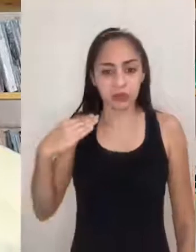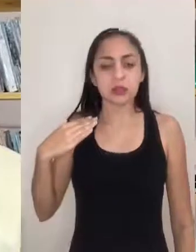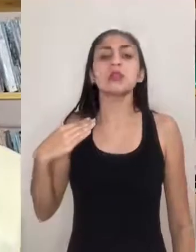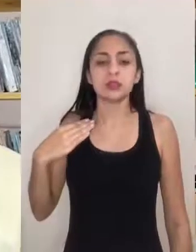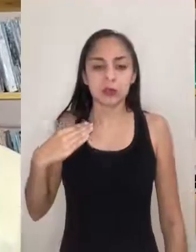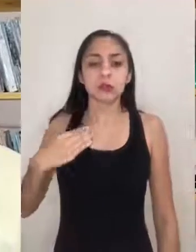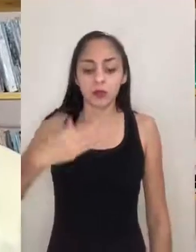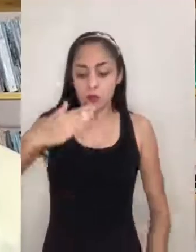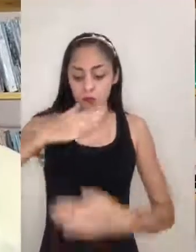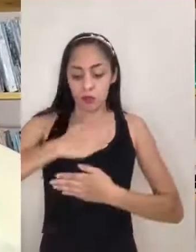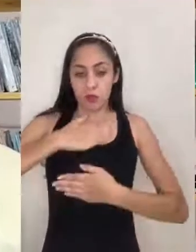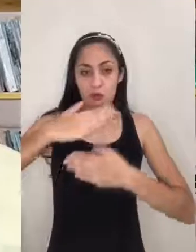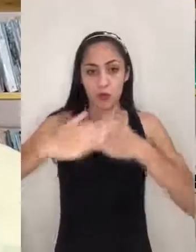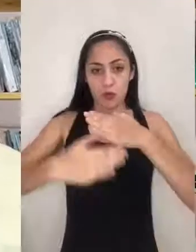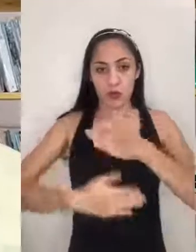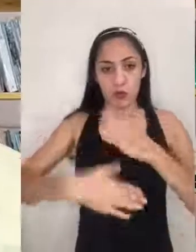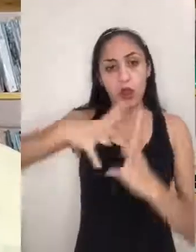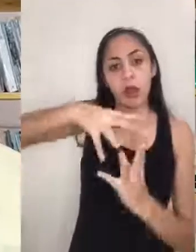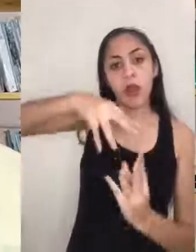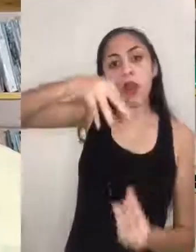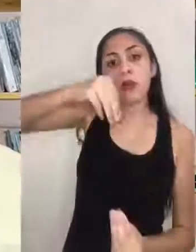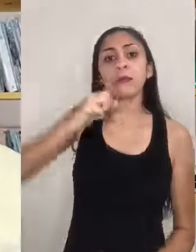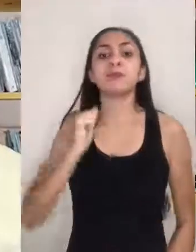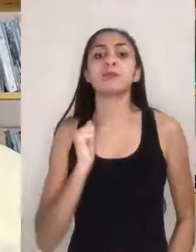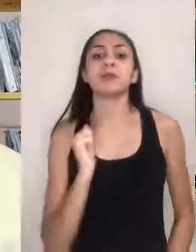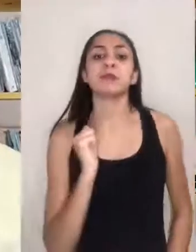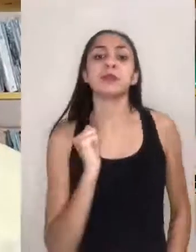física, espiritual e eterna.